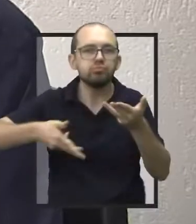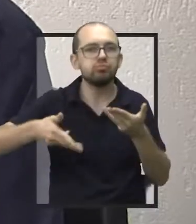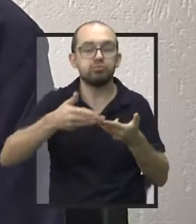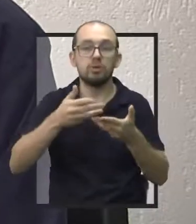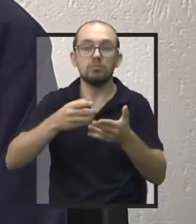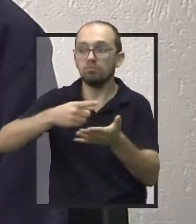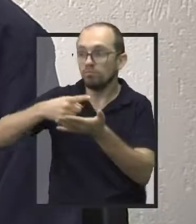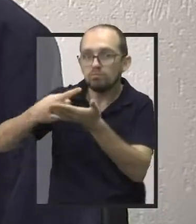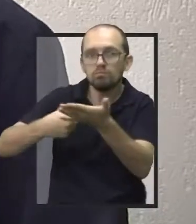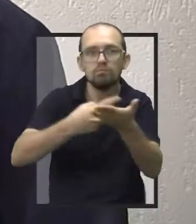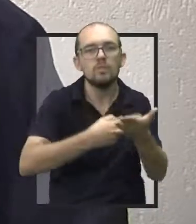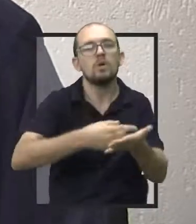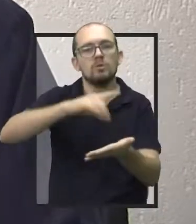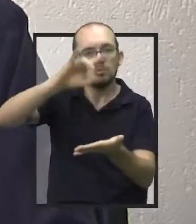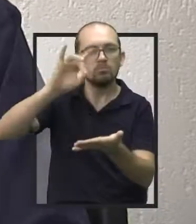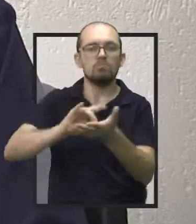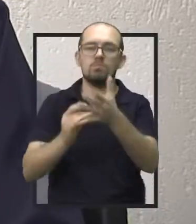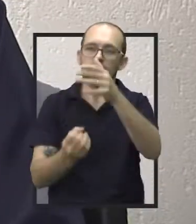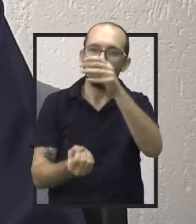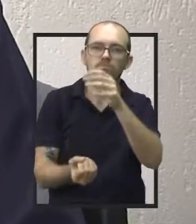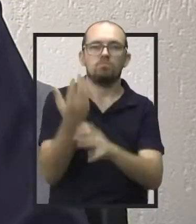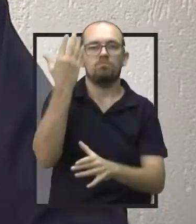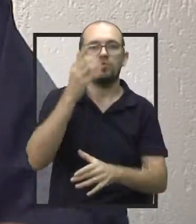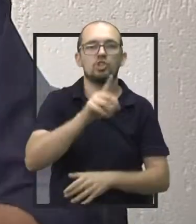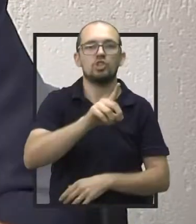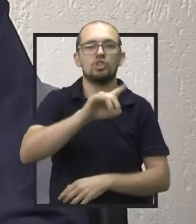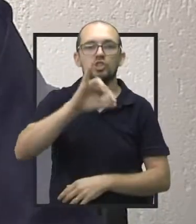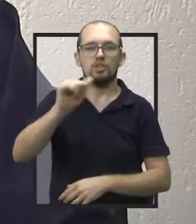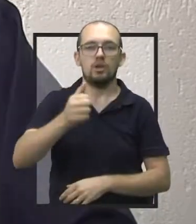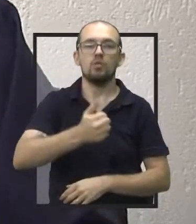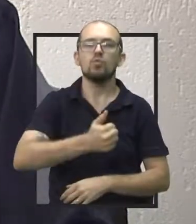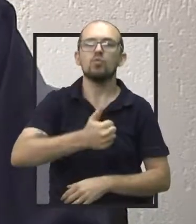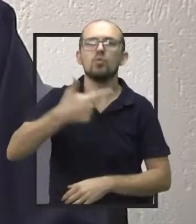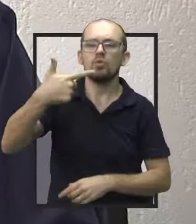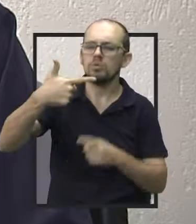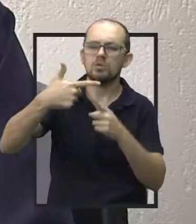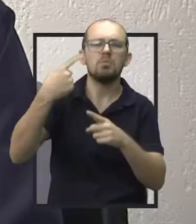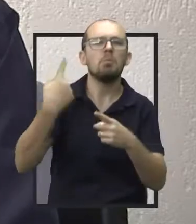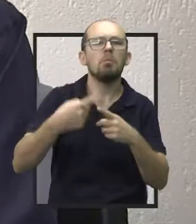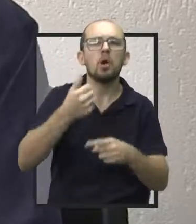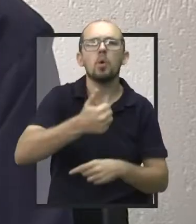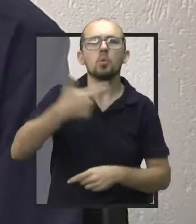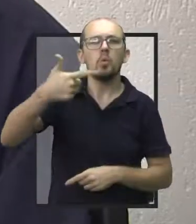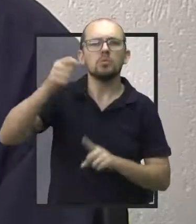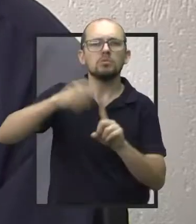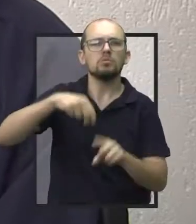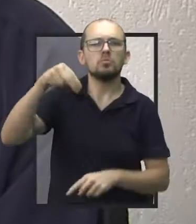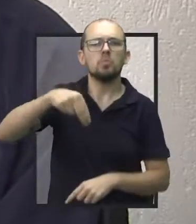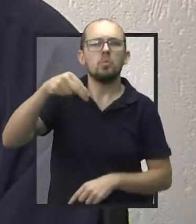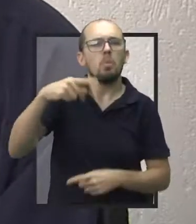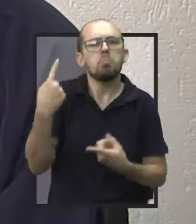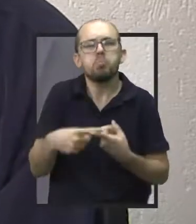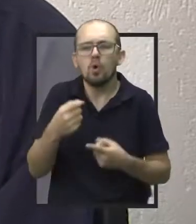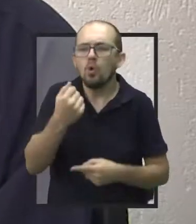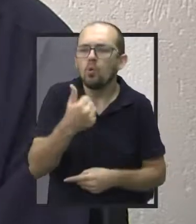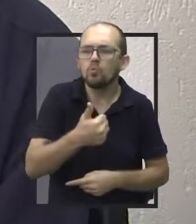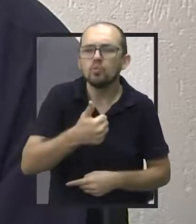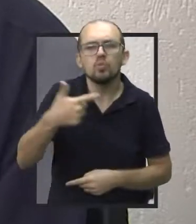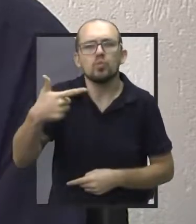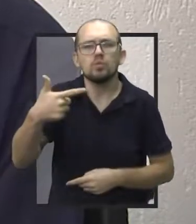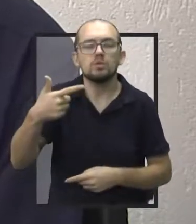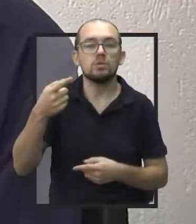dia 12 foi foi sugerido dia 12 de novembro como o dia da conscientização